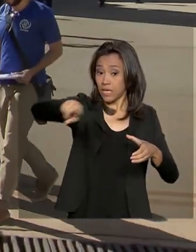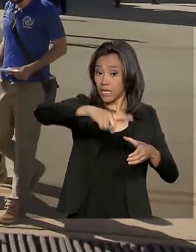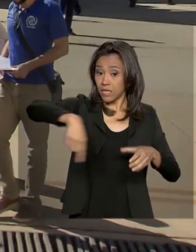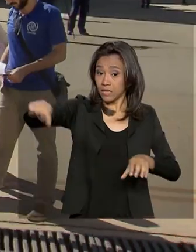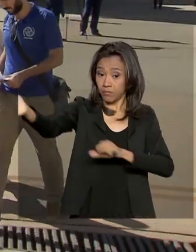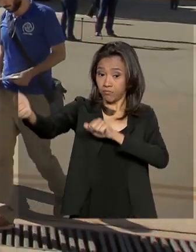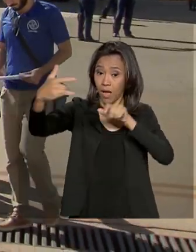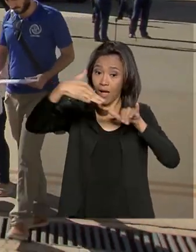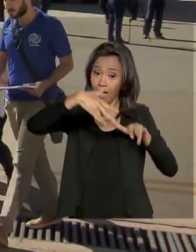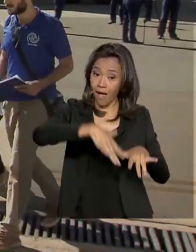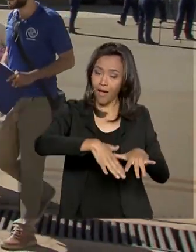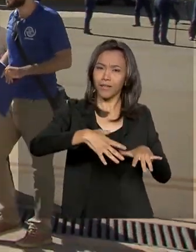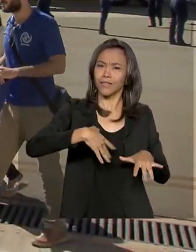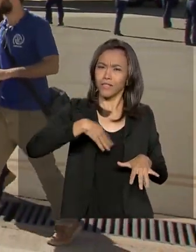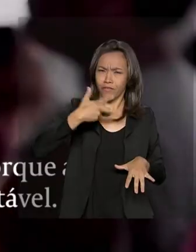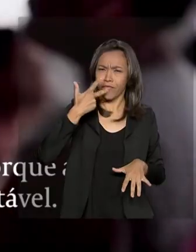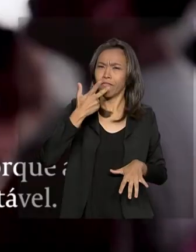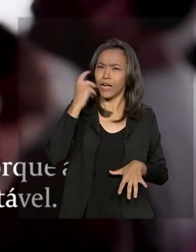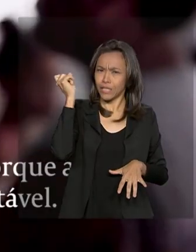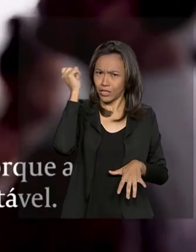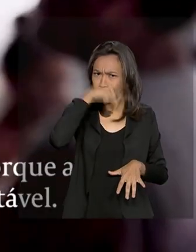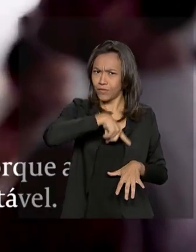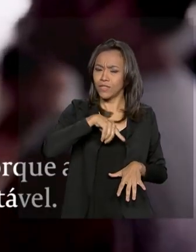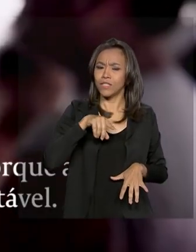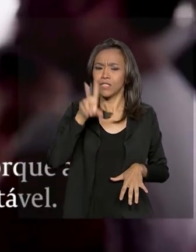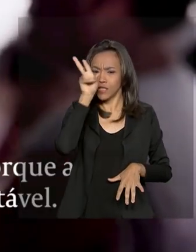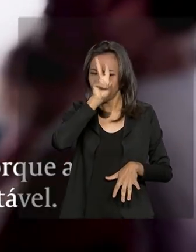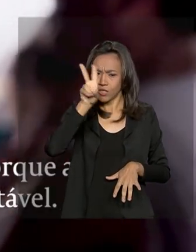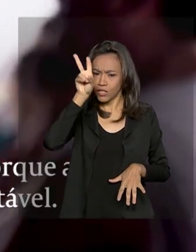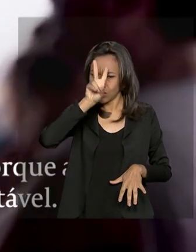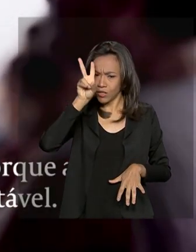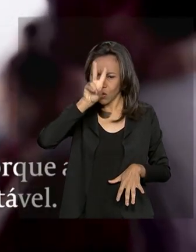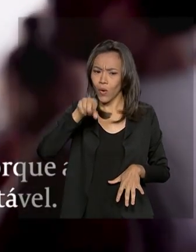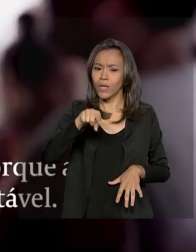chegam contam histórias difíceis. Decidi vir com